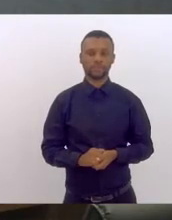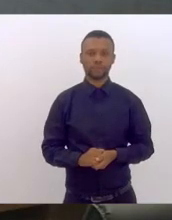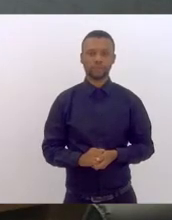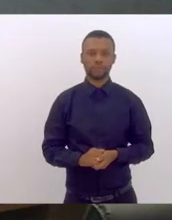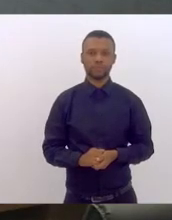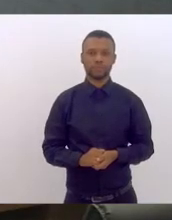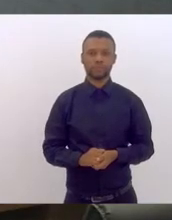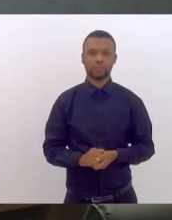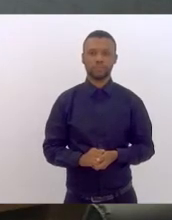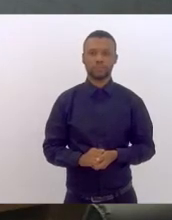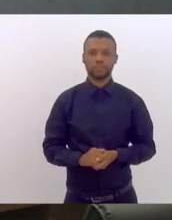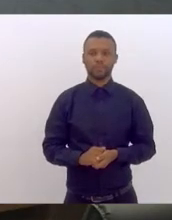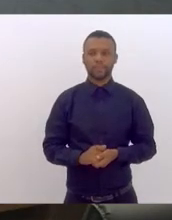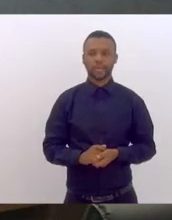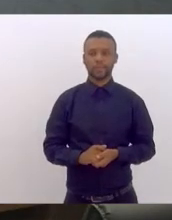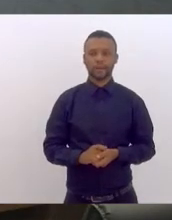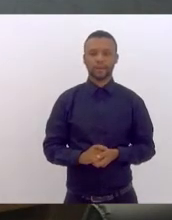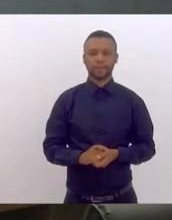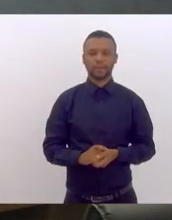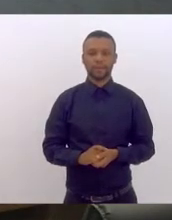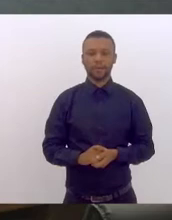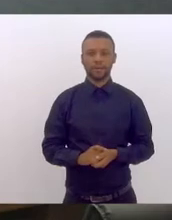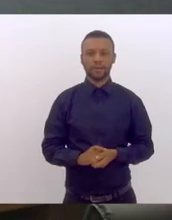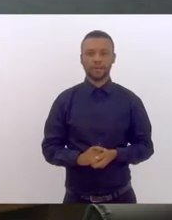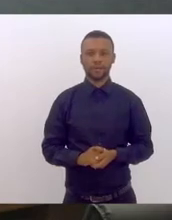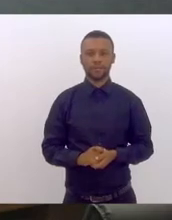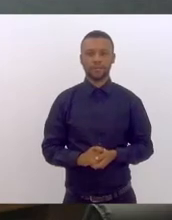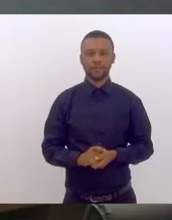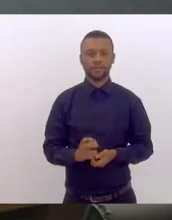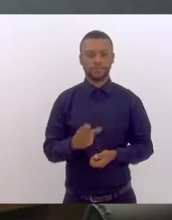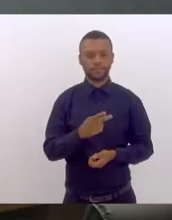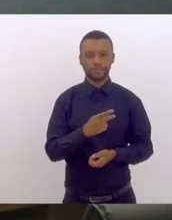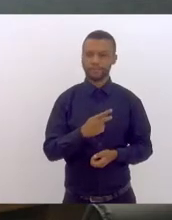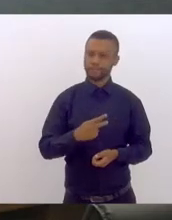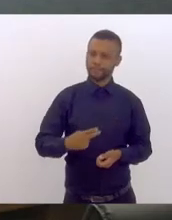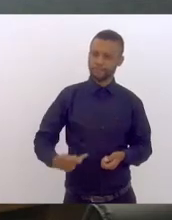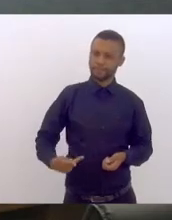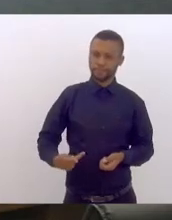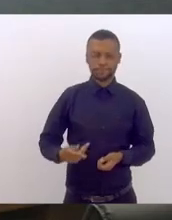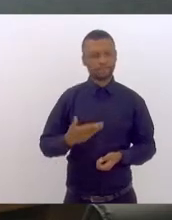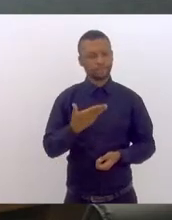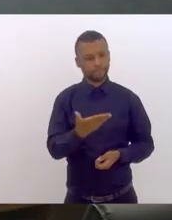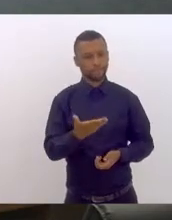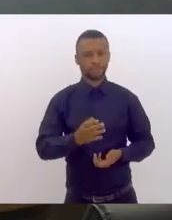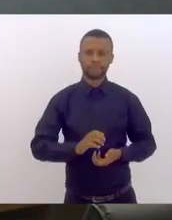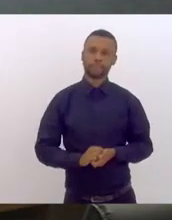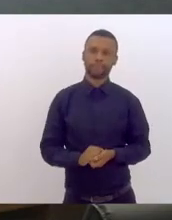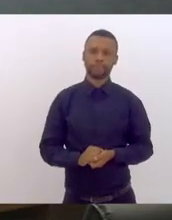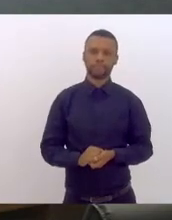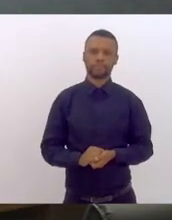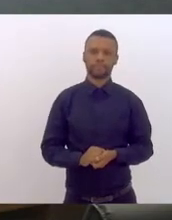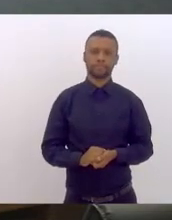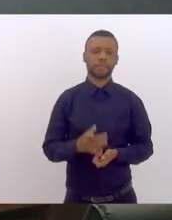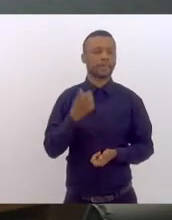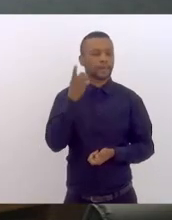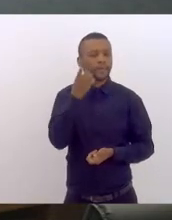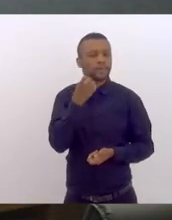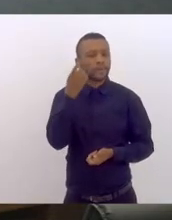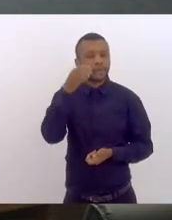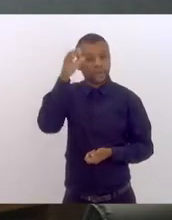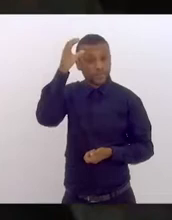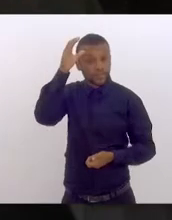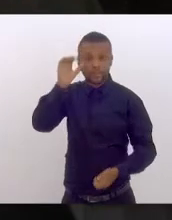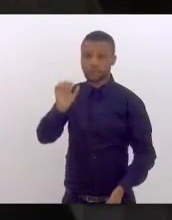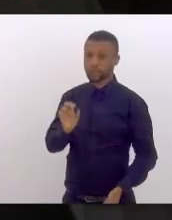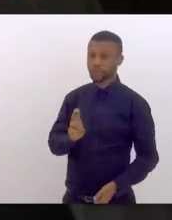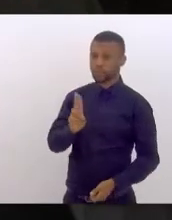E aí e chora presidente a deputada tia